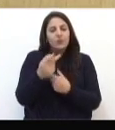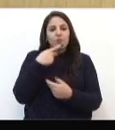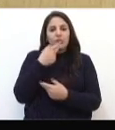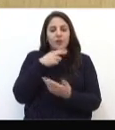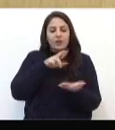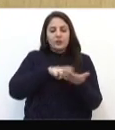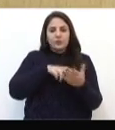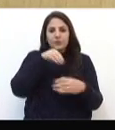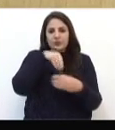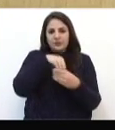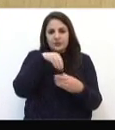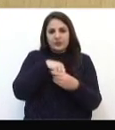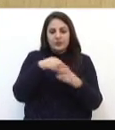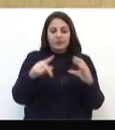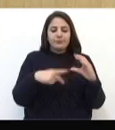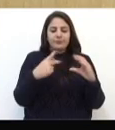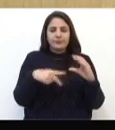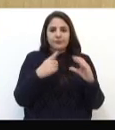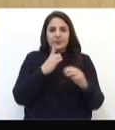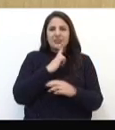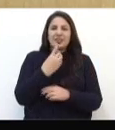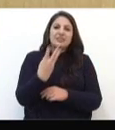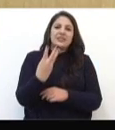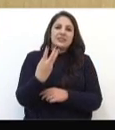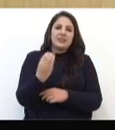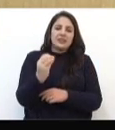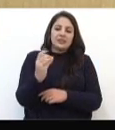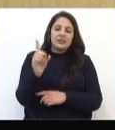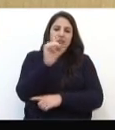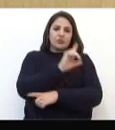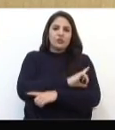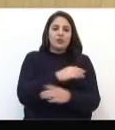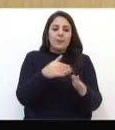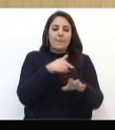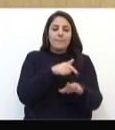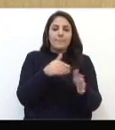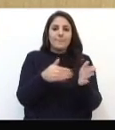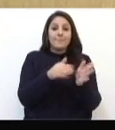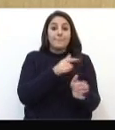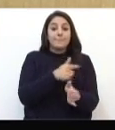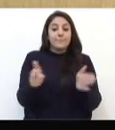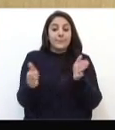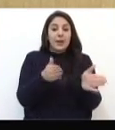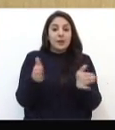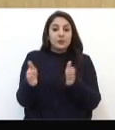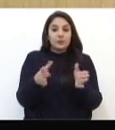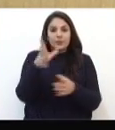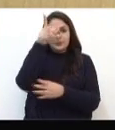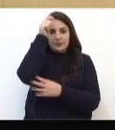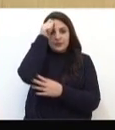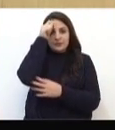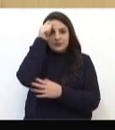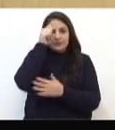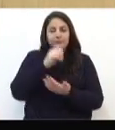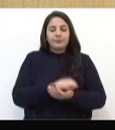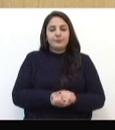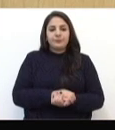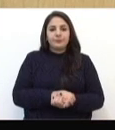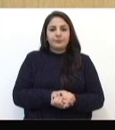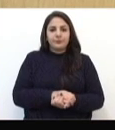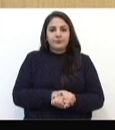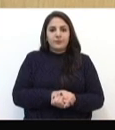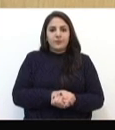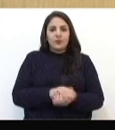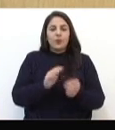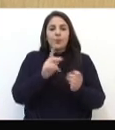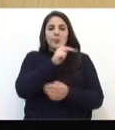conforme o regimento interno, o Legislativo tem 30 dias de prazo para analisar as matérias. O presidente